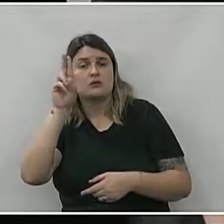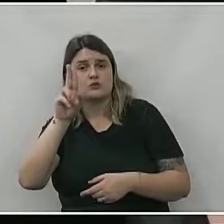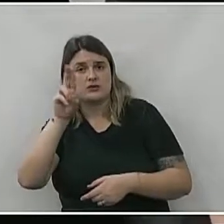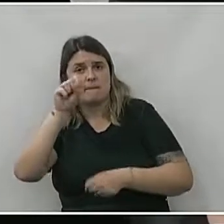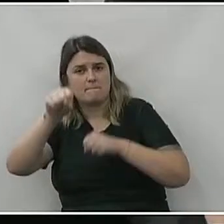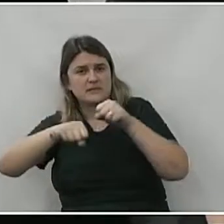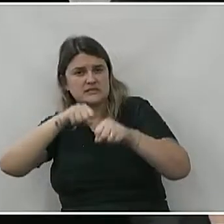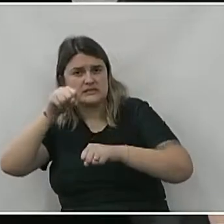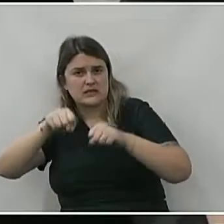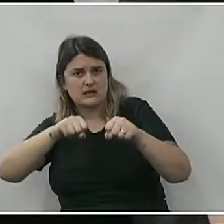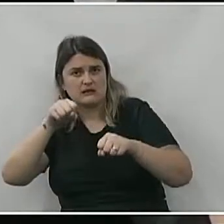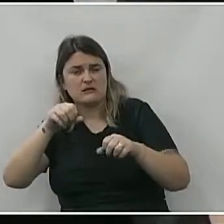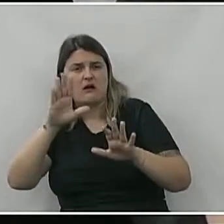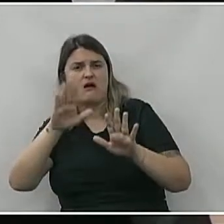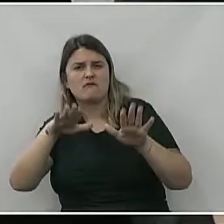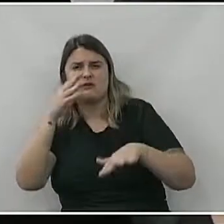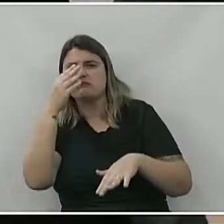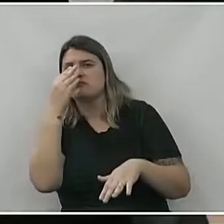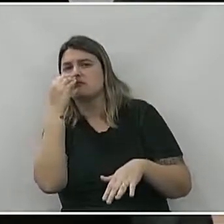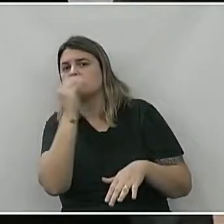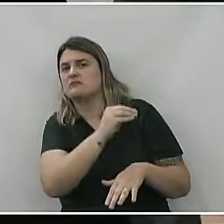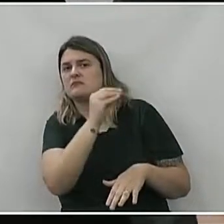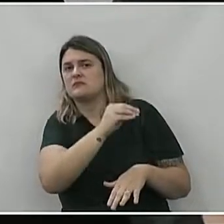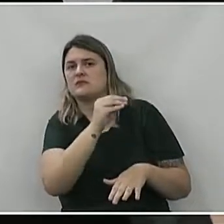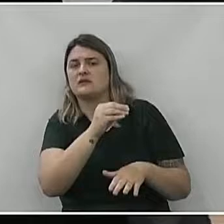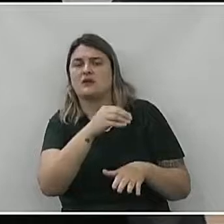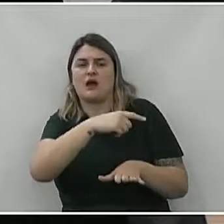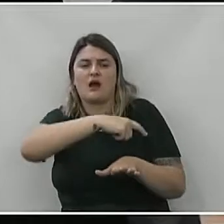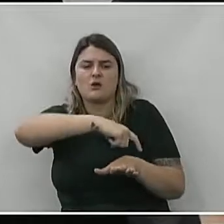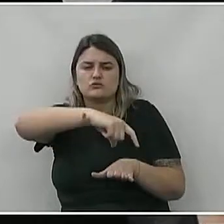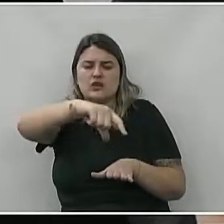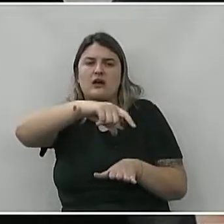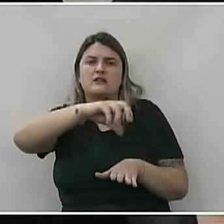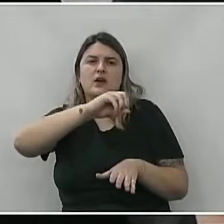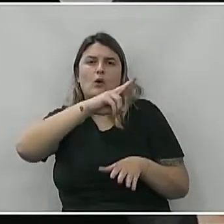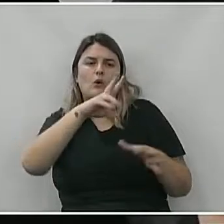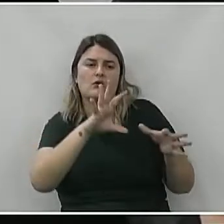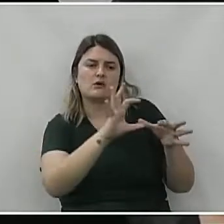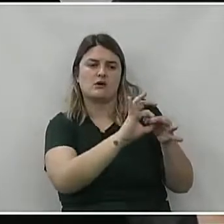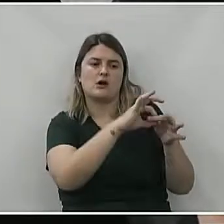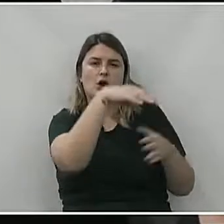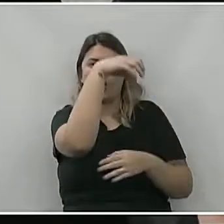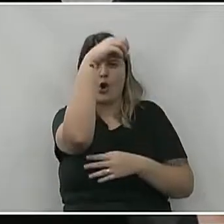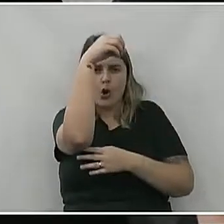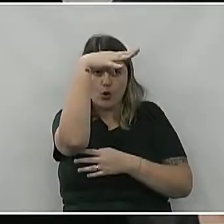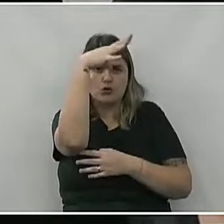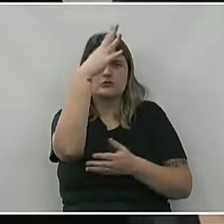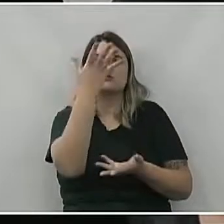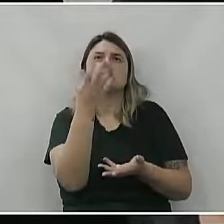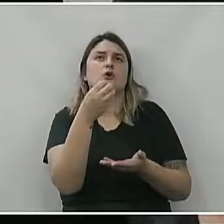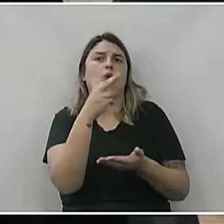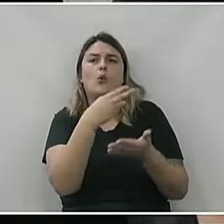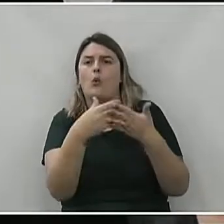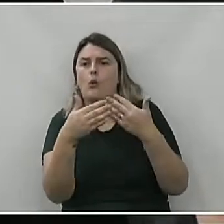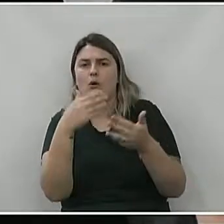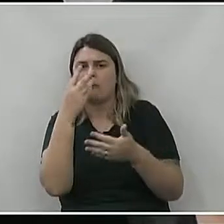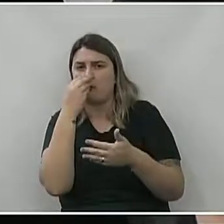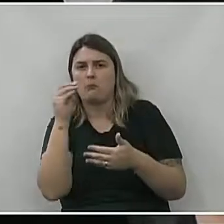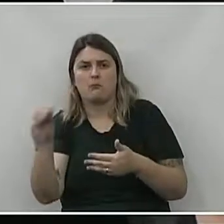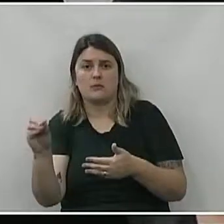são deixadas em cima da calçada, cadeada no poste, em qualquer canto